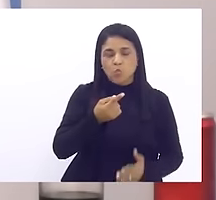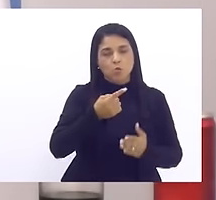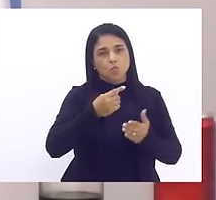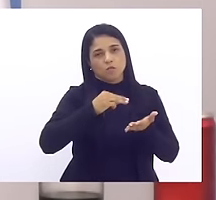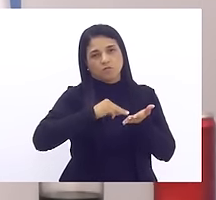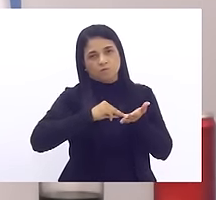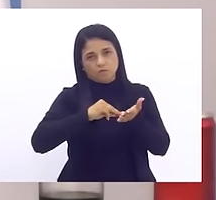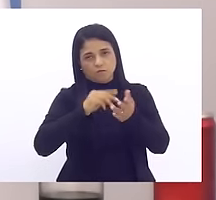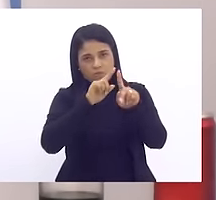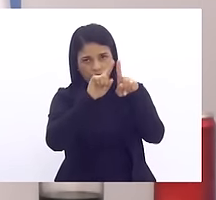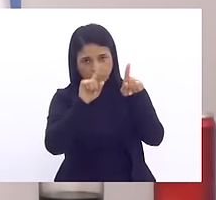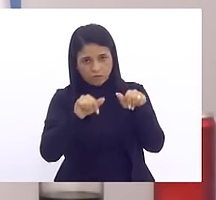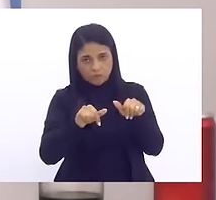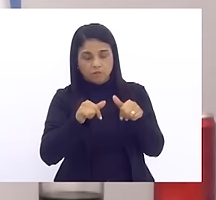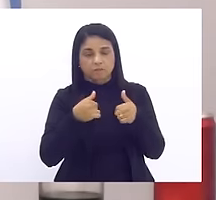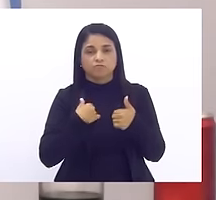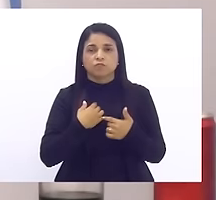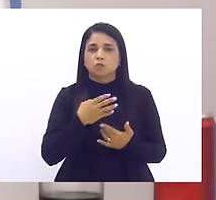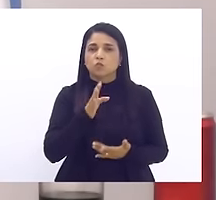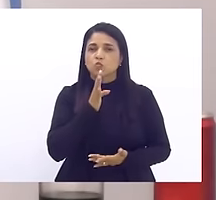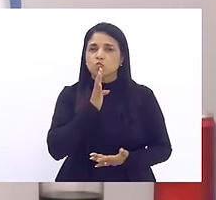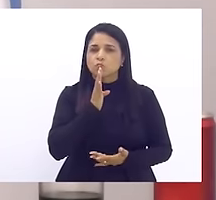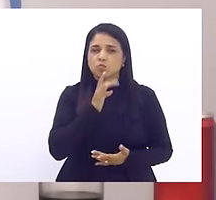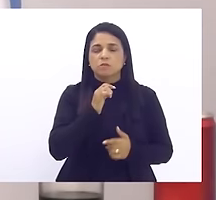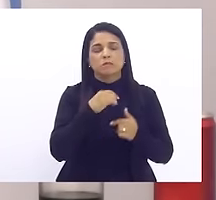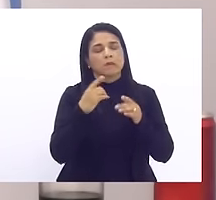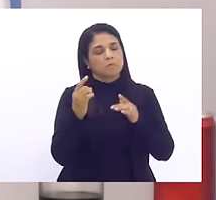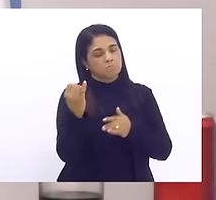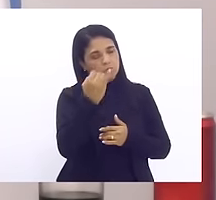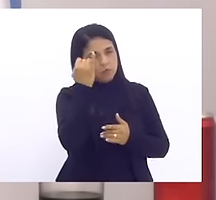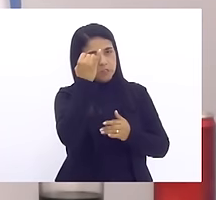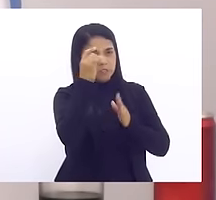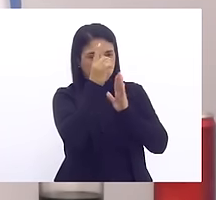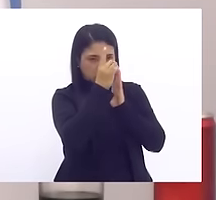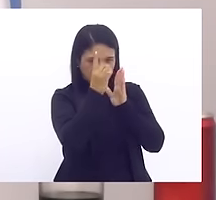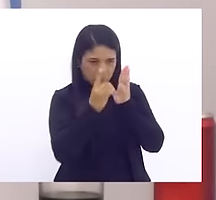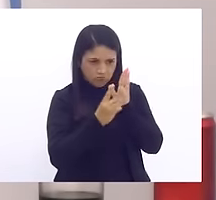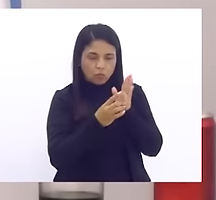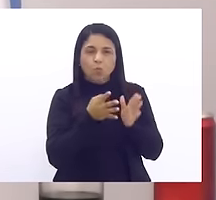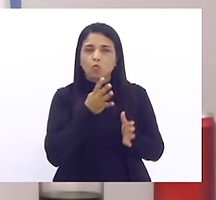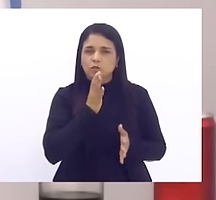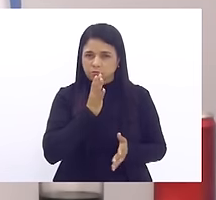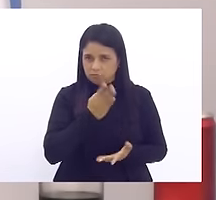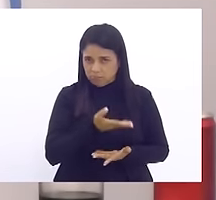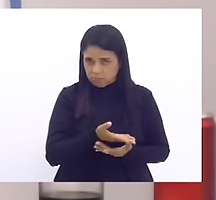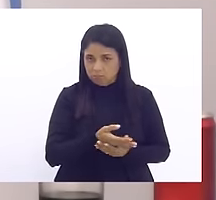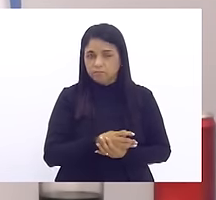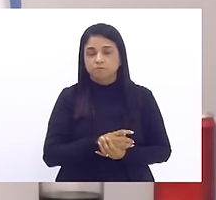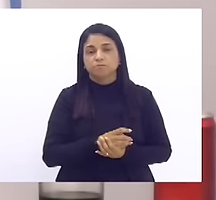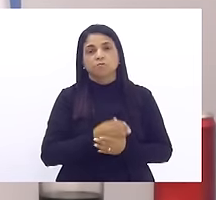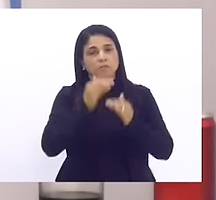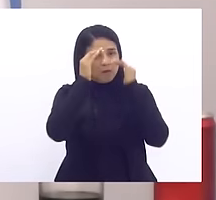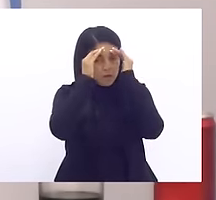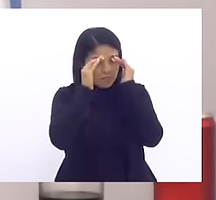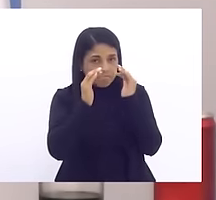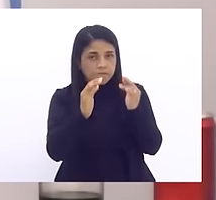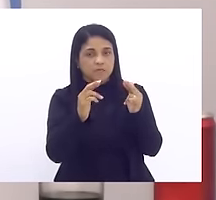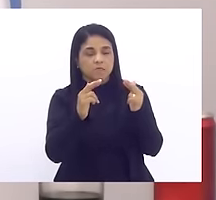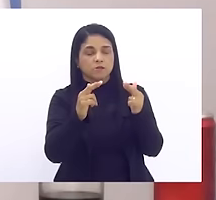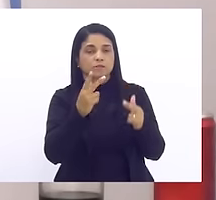nosso respeito é o Detran reconhecimento da importância do Detran nosso respeito ao presidente